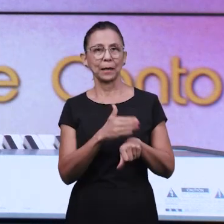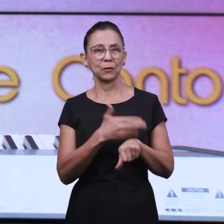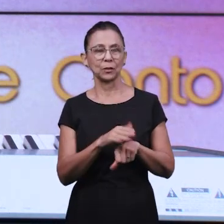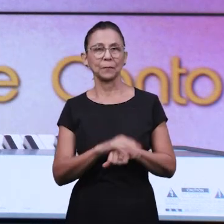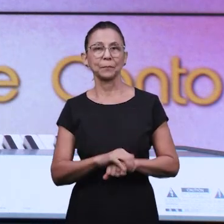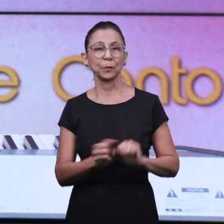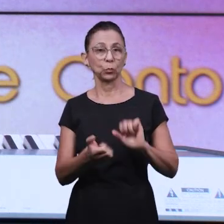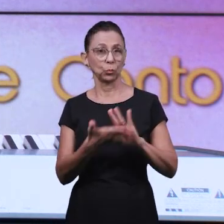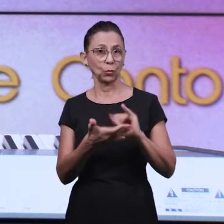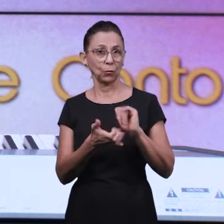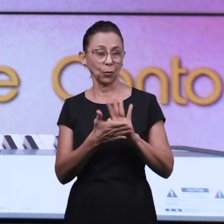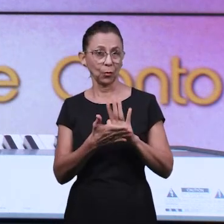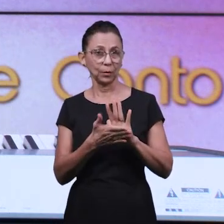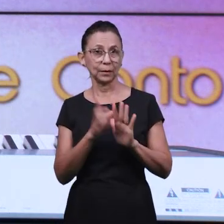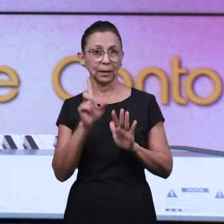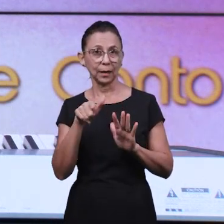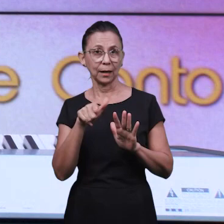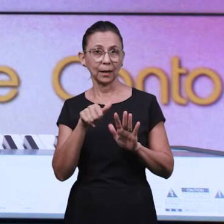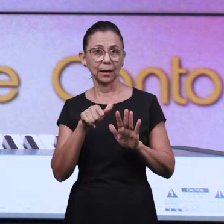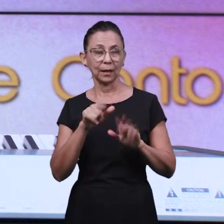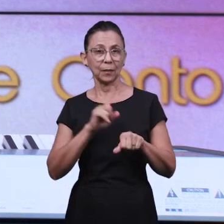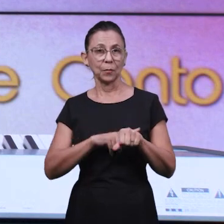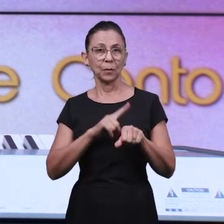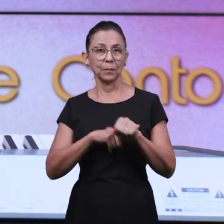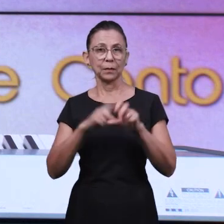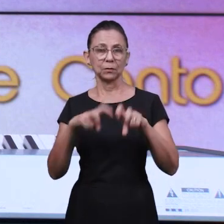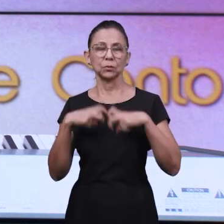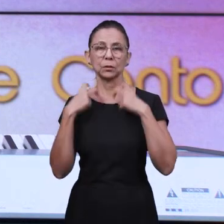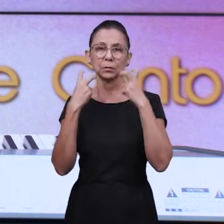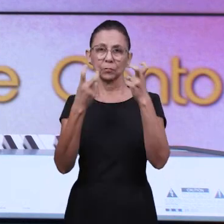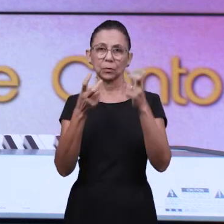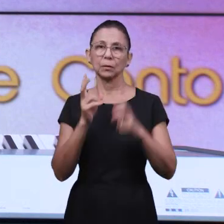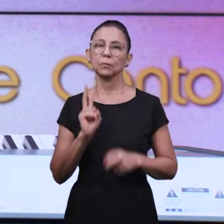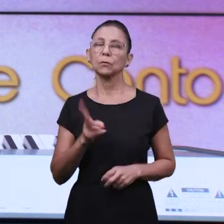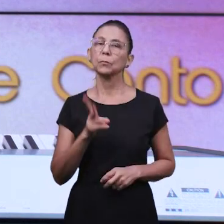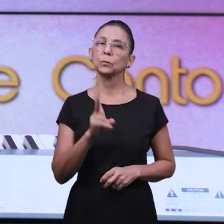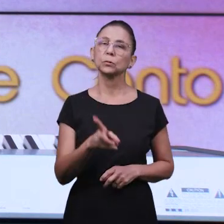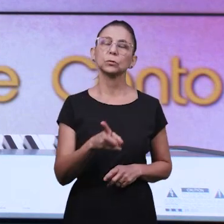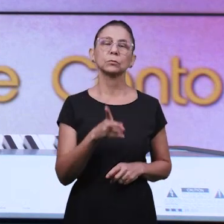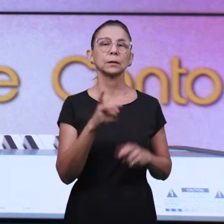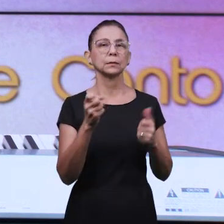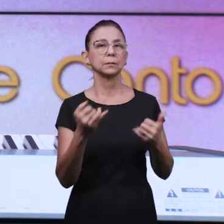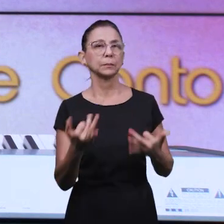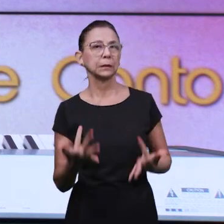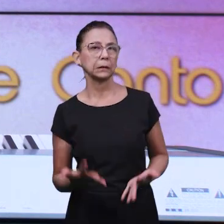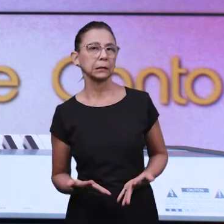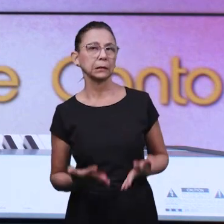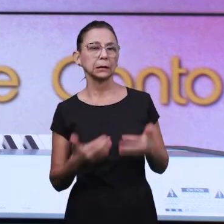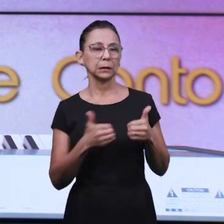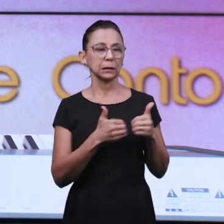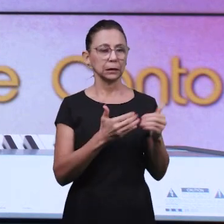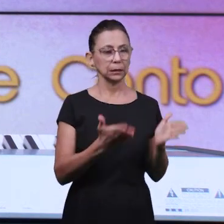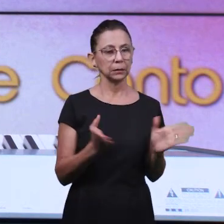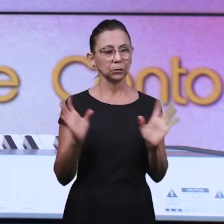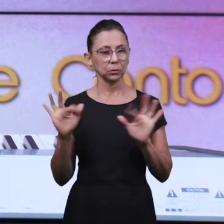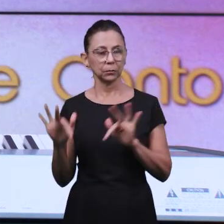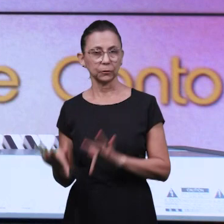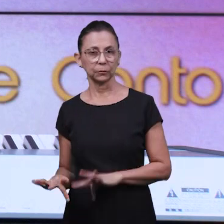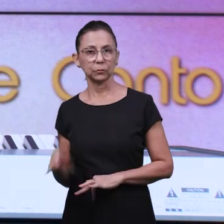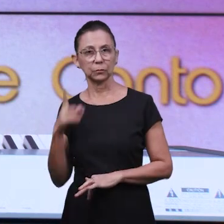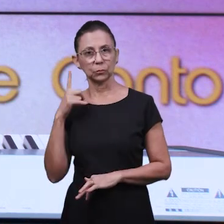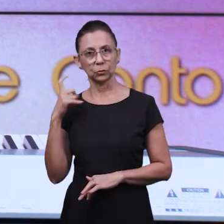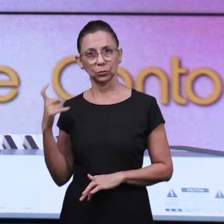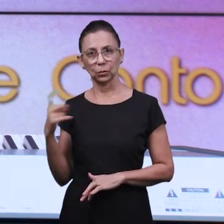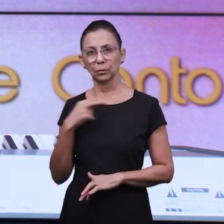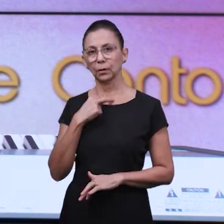é o louvor Nesta Hora de Clamor, e vamos continuar falando da questão do início e término